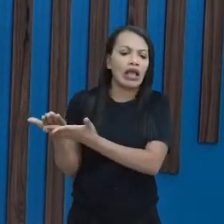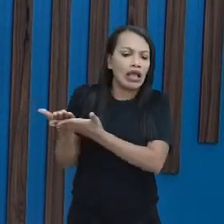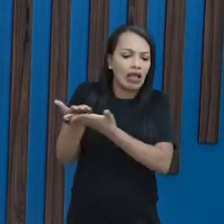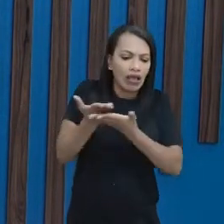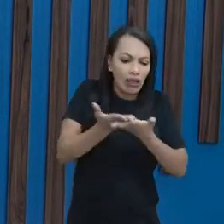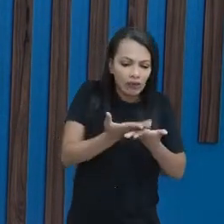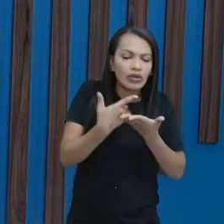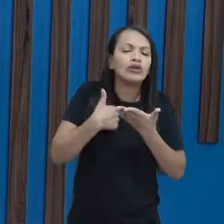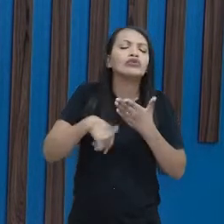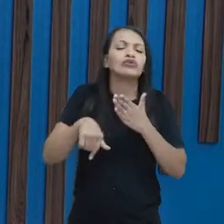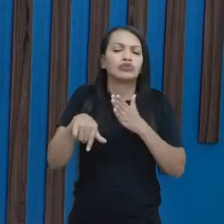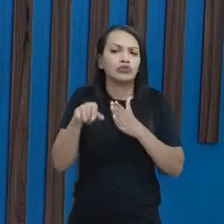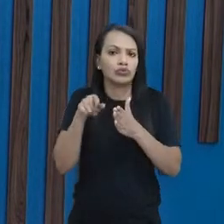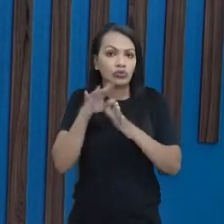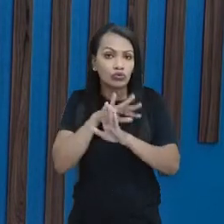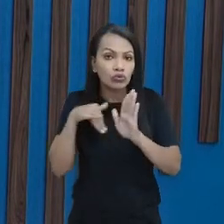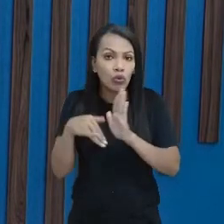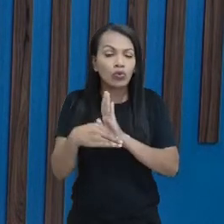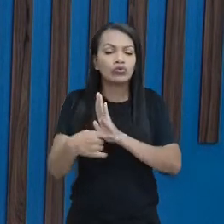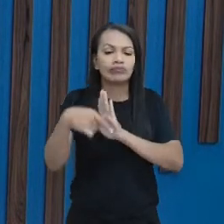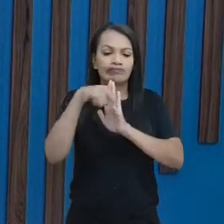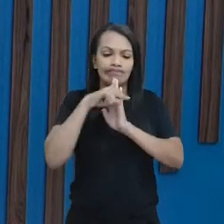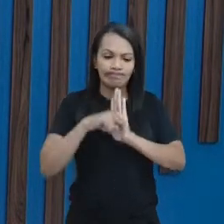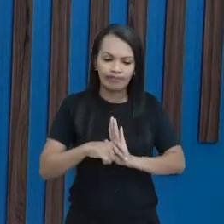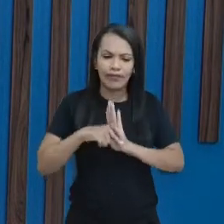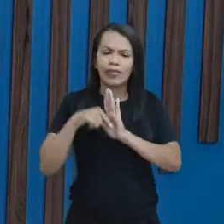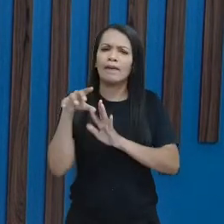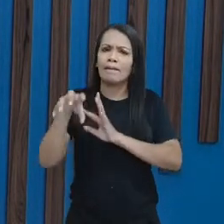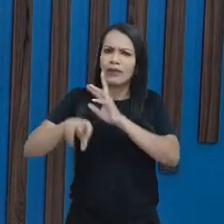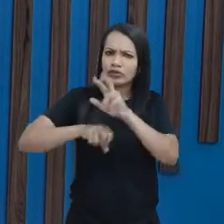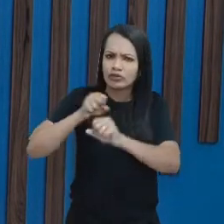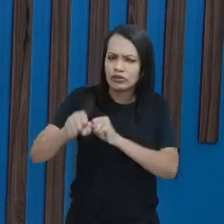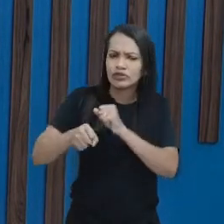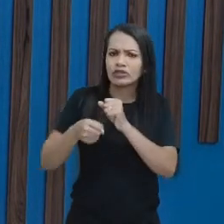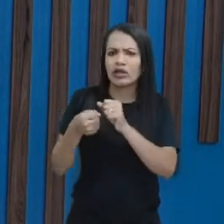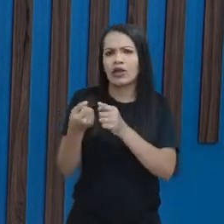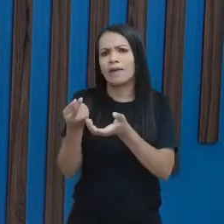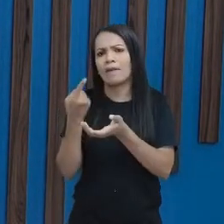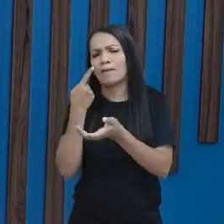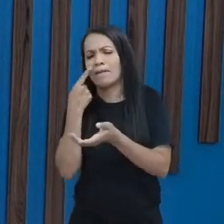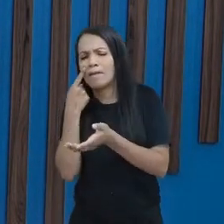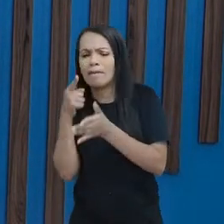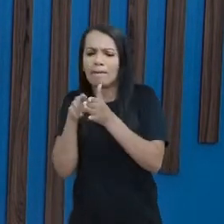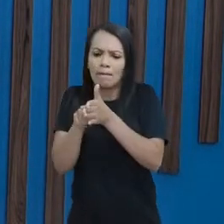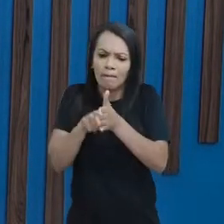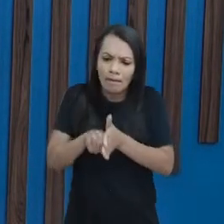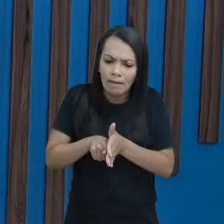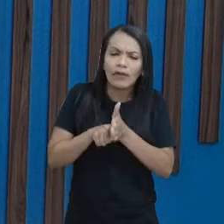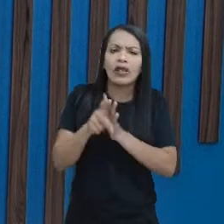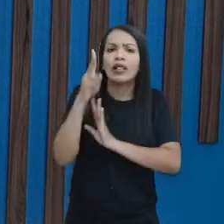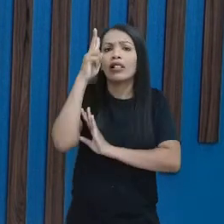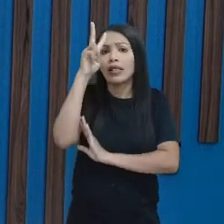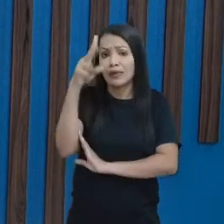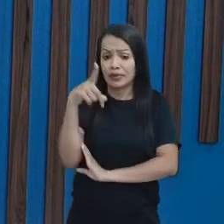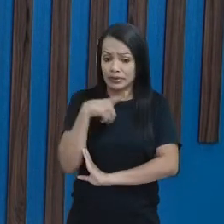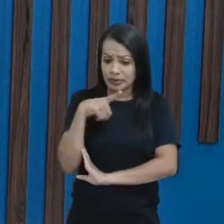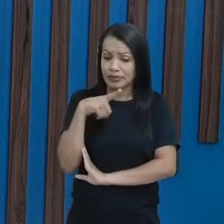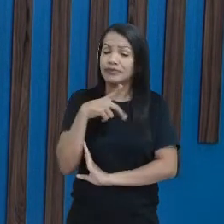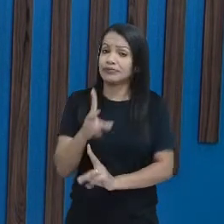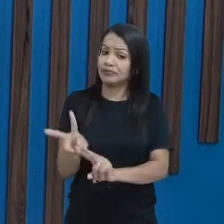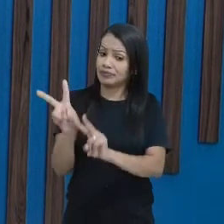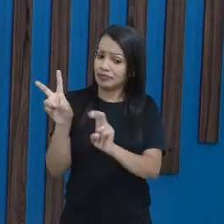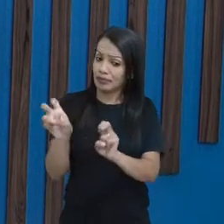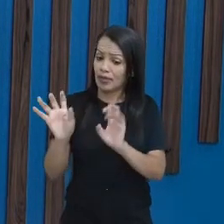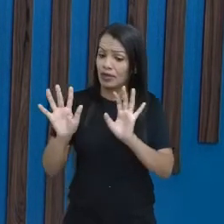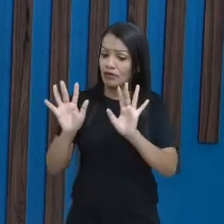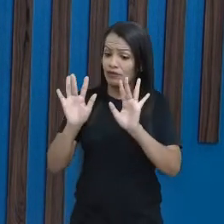no acervo, pesquisa, vai em busca e relembra assuntos que a gente está trazendo e conversando, porque a gente já está no final do ano,